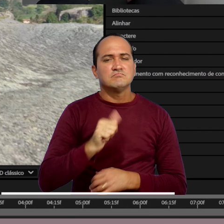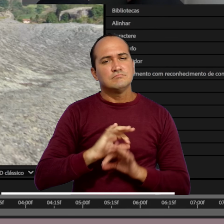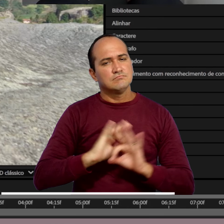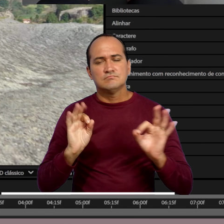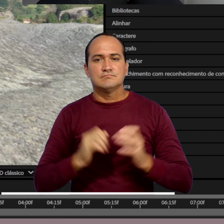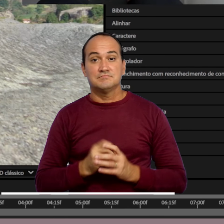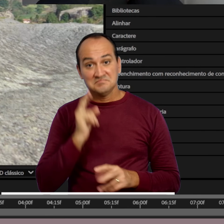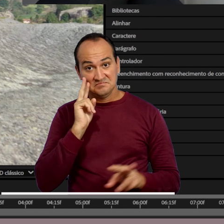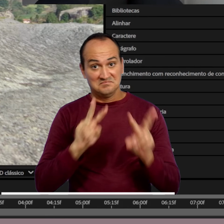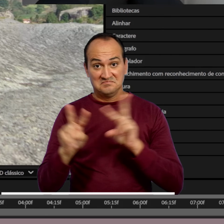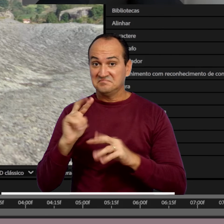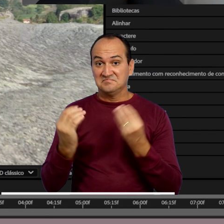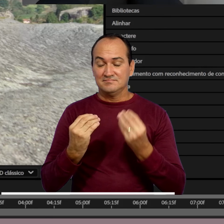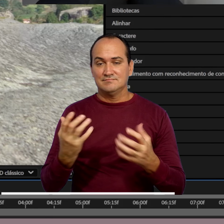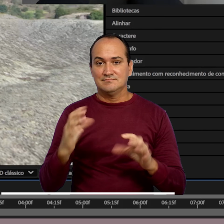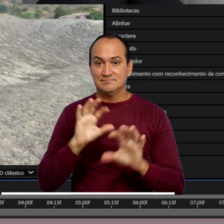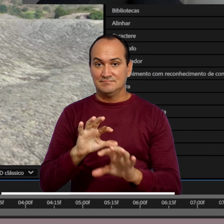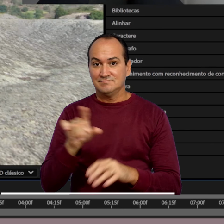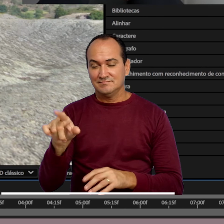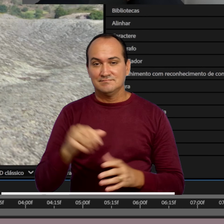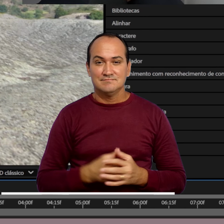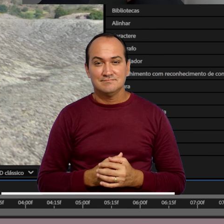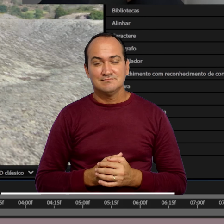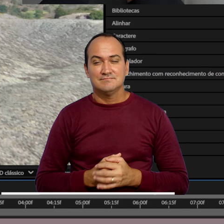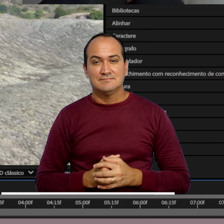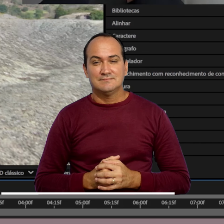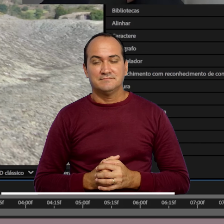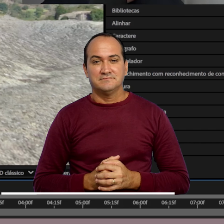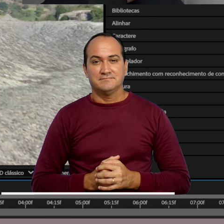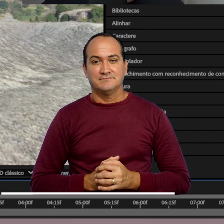resultado. Vamos dar uma olhada como é que está por enquanto, né?